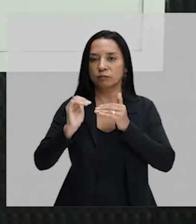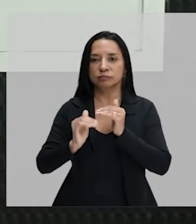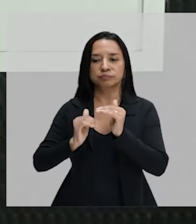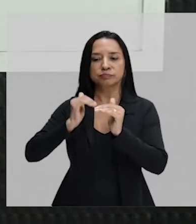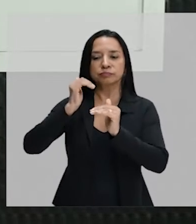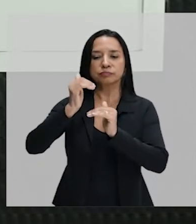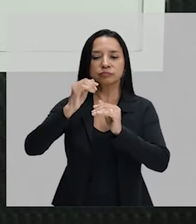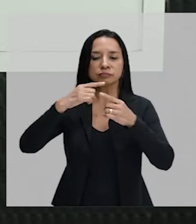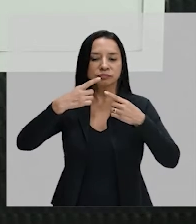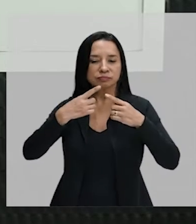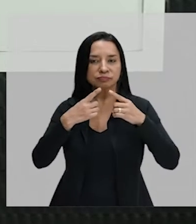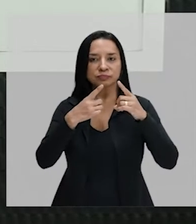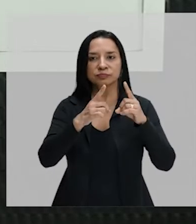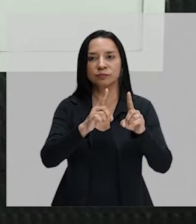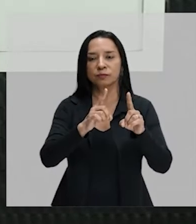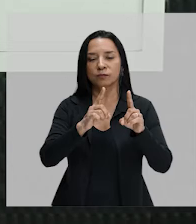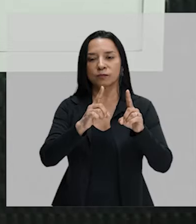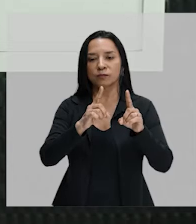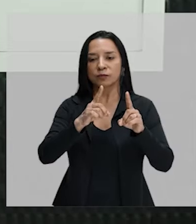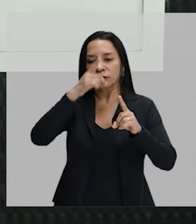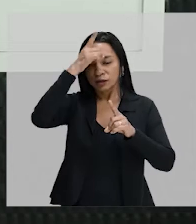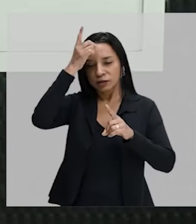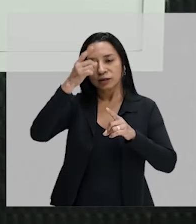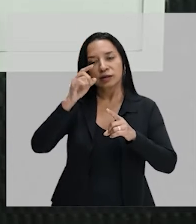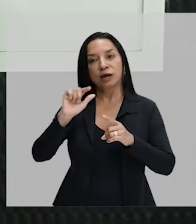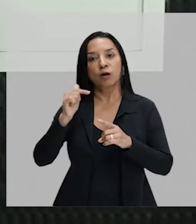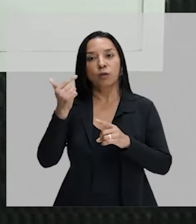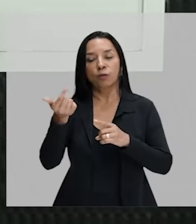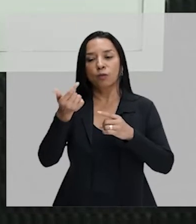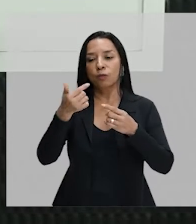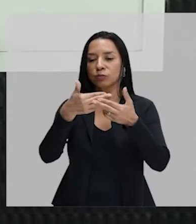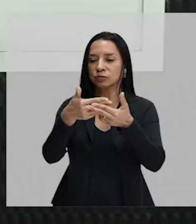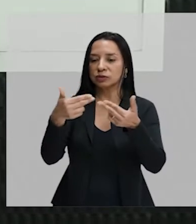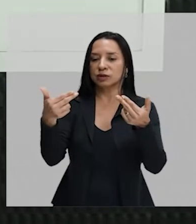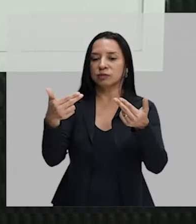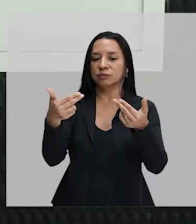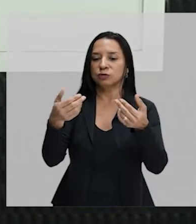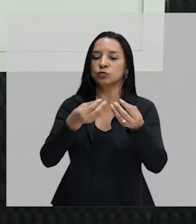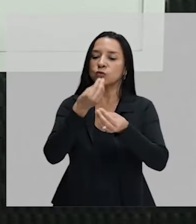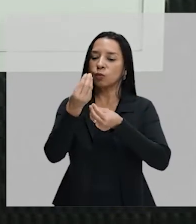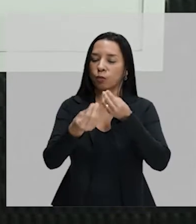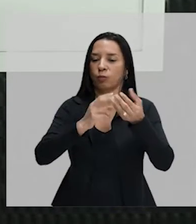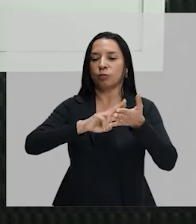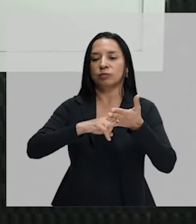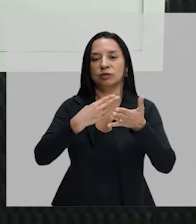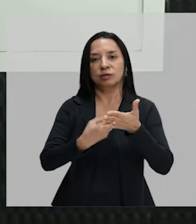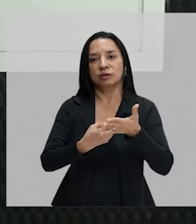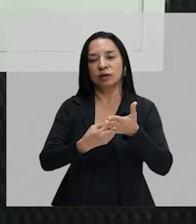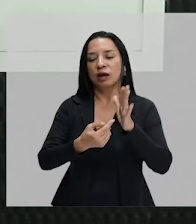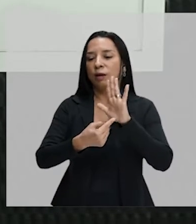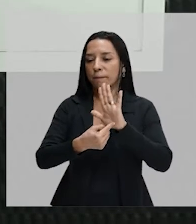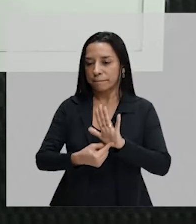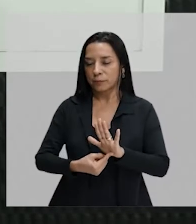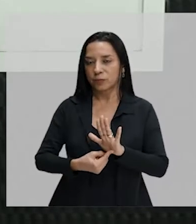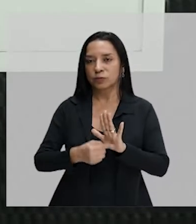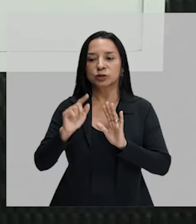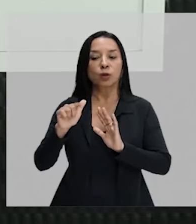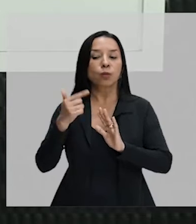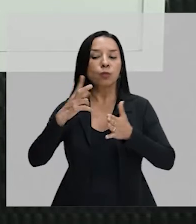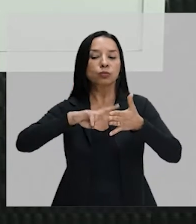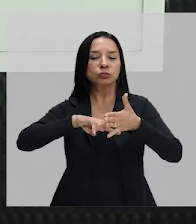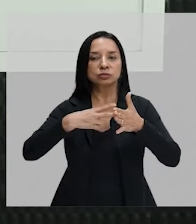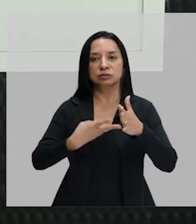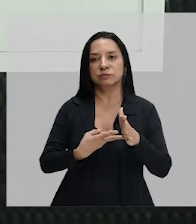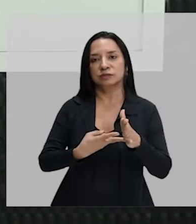Ela desafia, ela cria outros elementos, ela cria formas de interpretação, ela traz para a gente outros